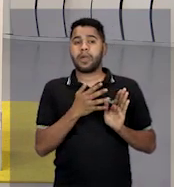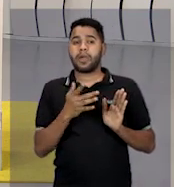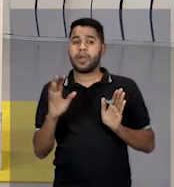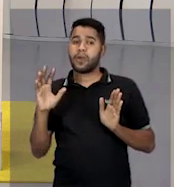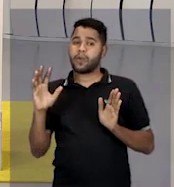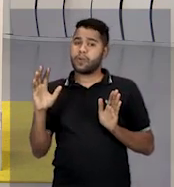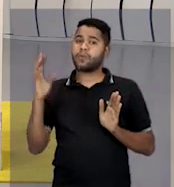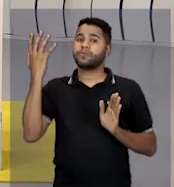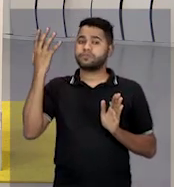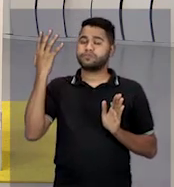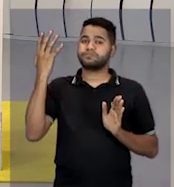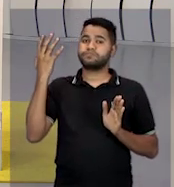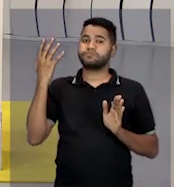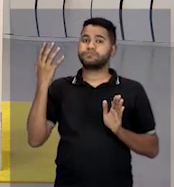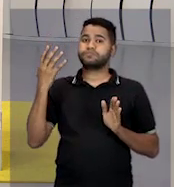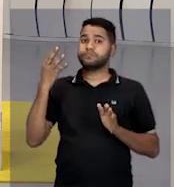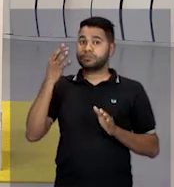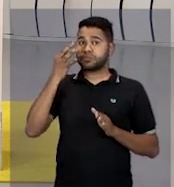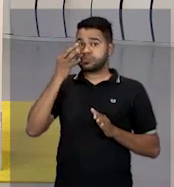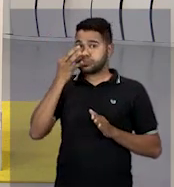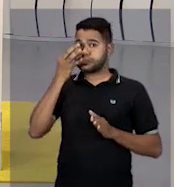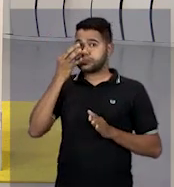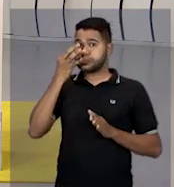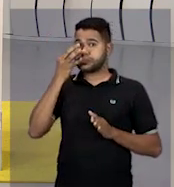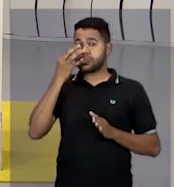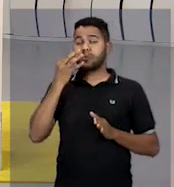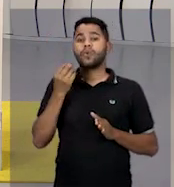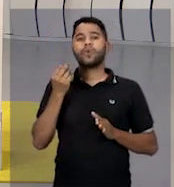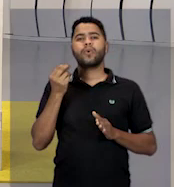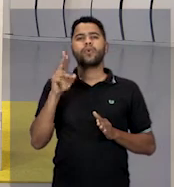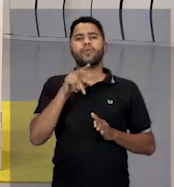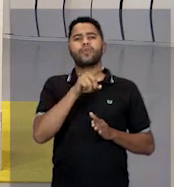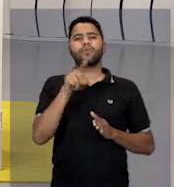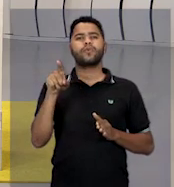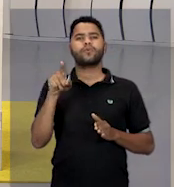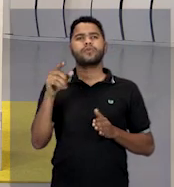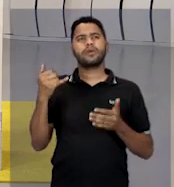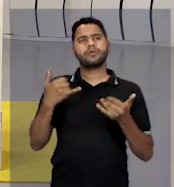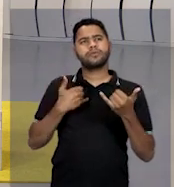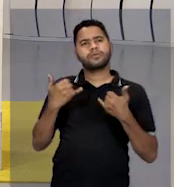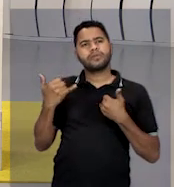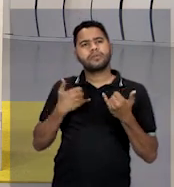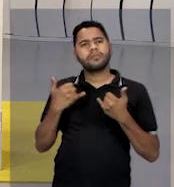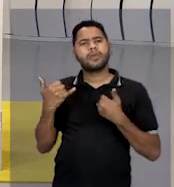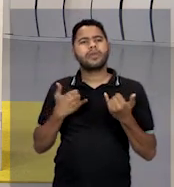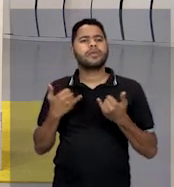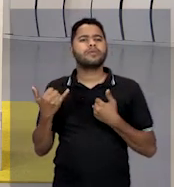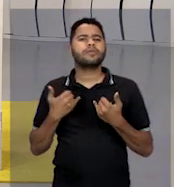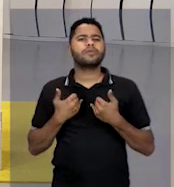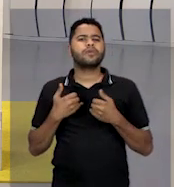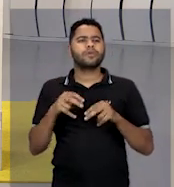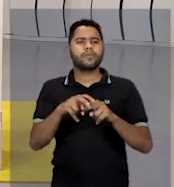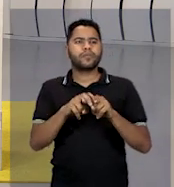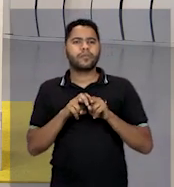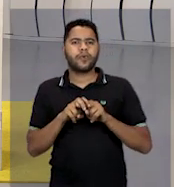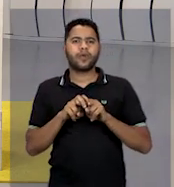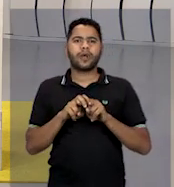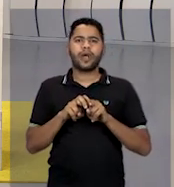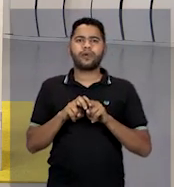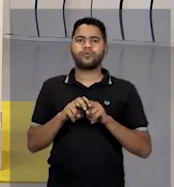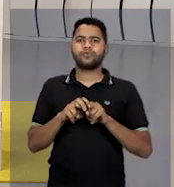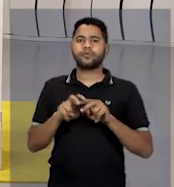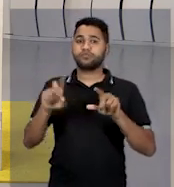acontecimento, você presenciou o fato, ou você ficou sabendo daquilo por meio das